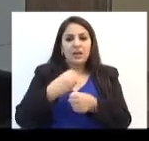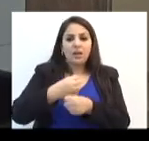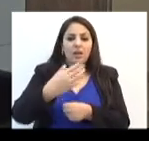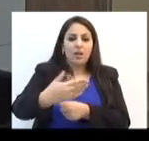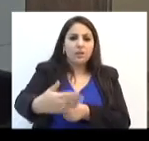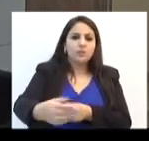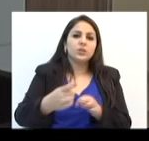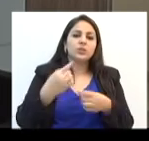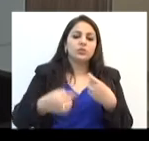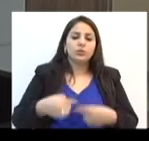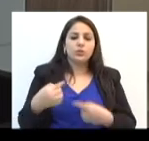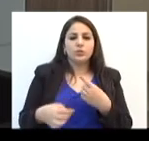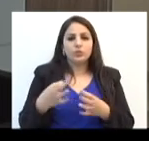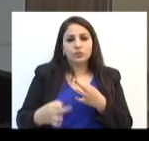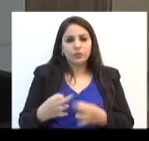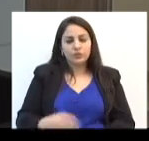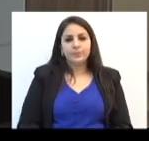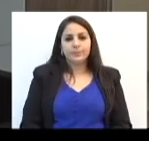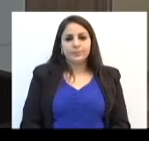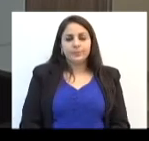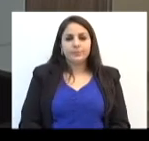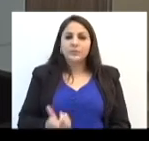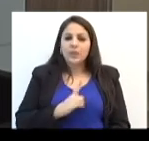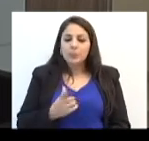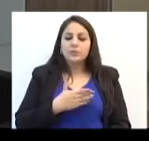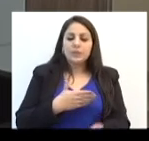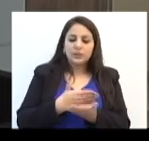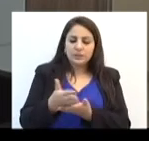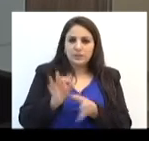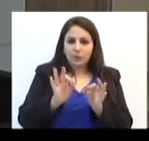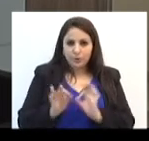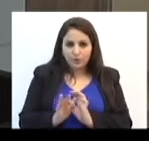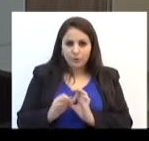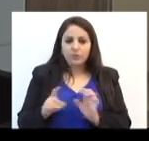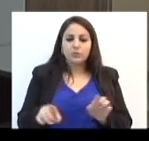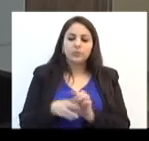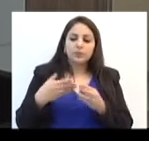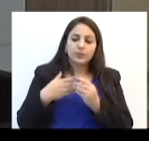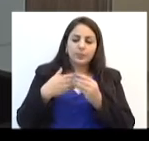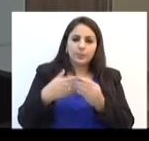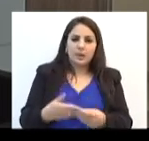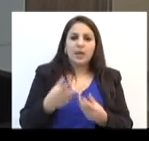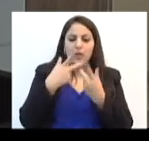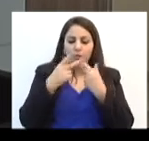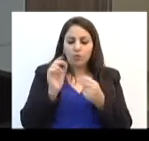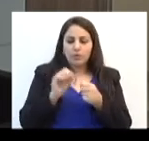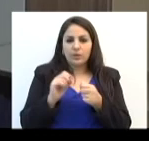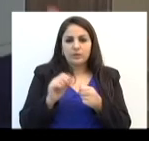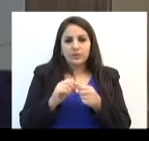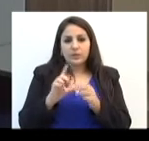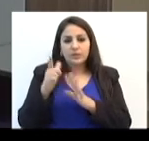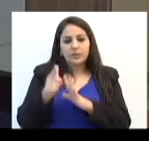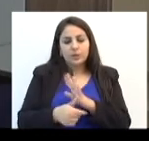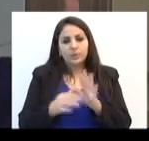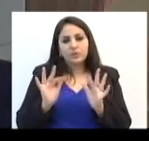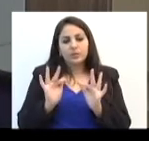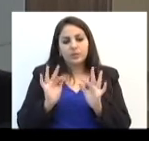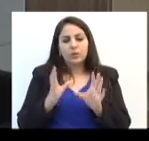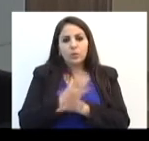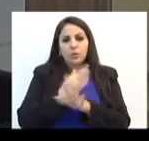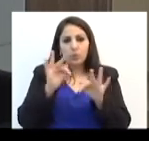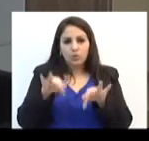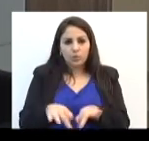isso na justiça. Nós queremos iniciar o processo como iniciamos, encaminhar ele como estamos fazendo e concluir